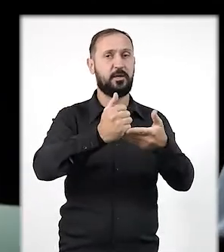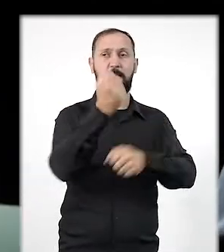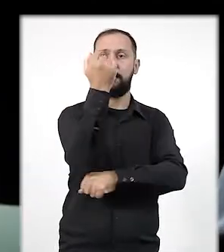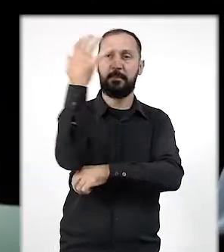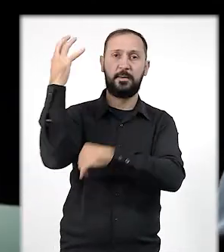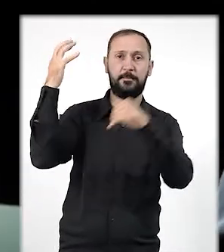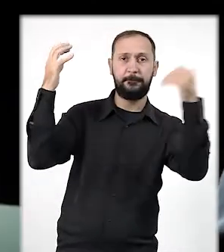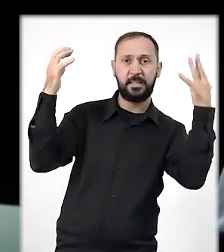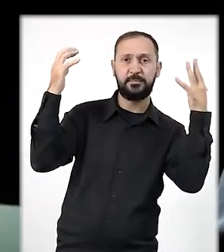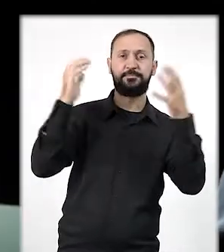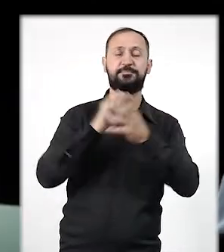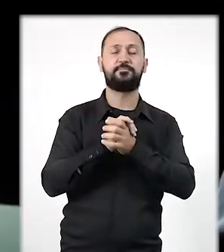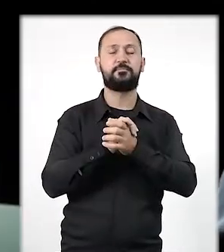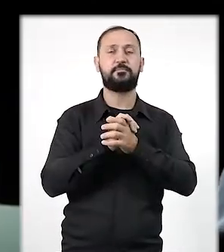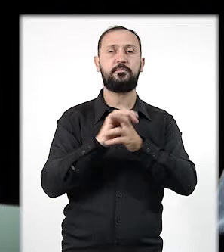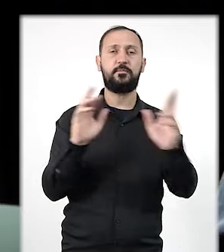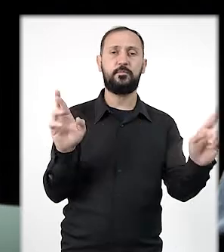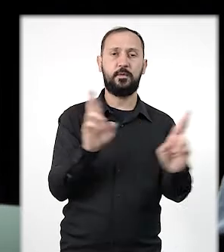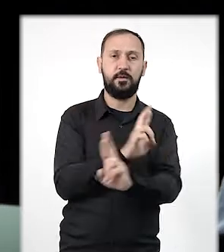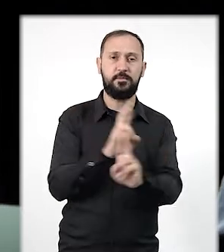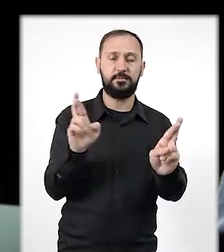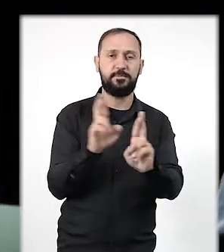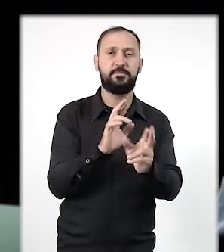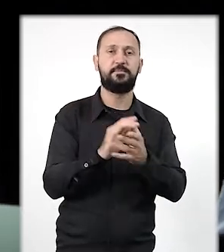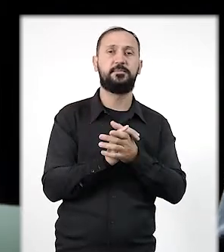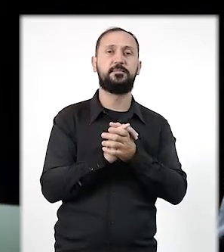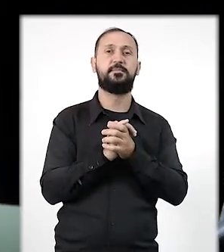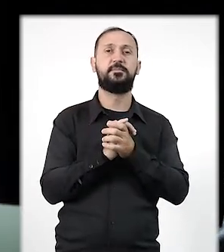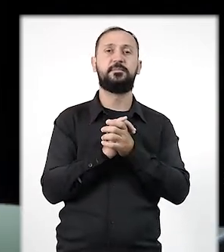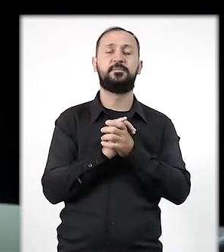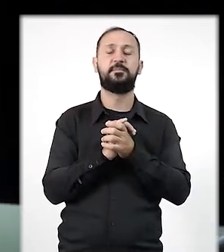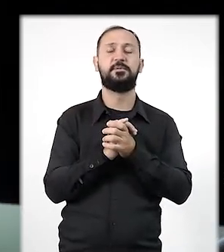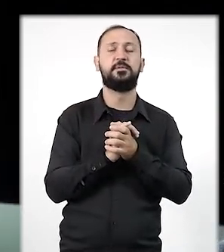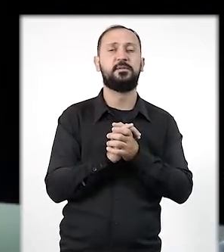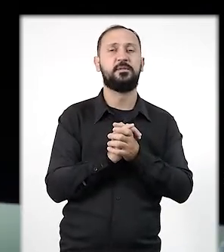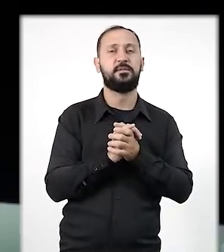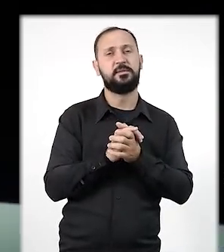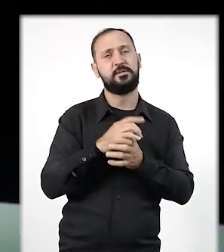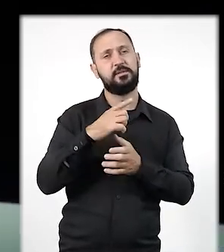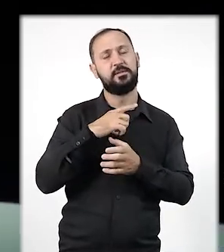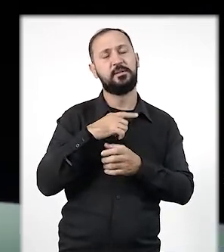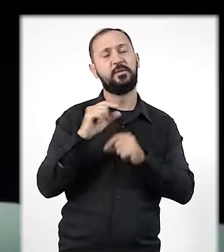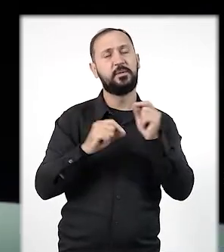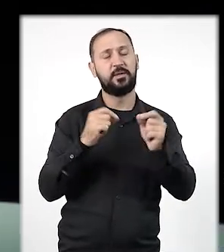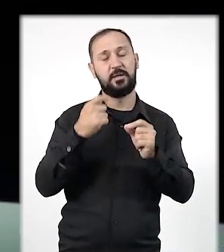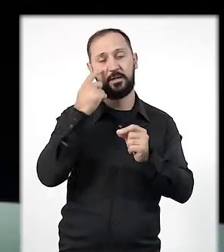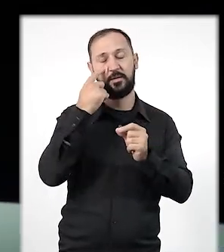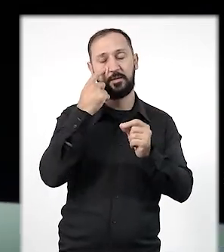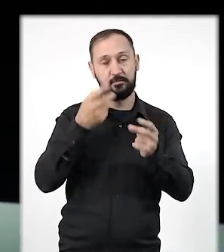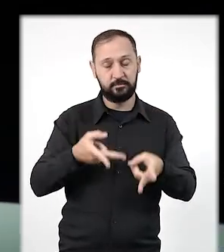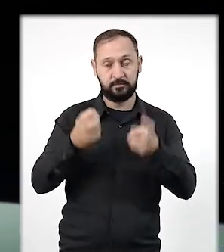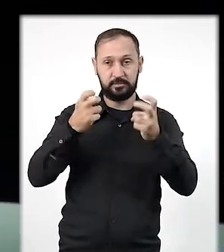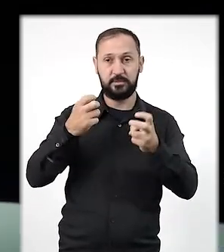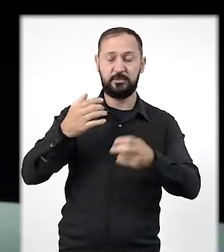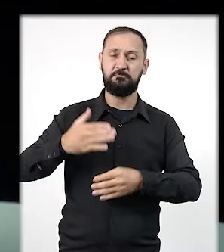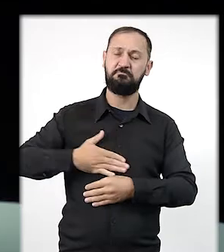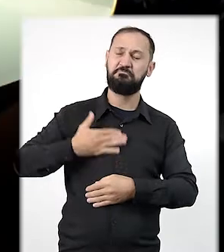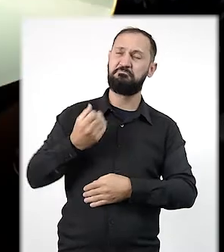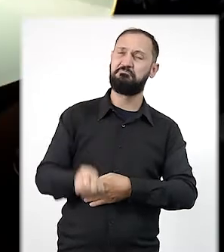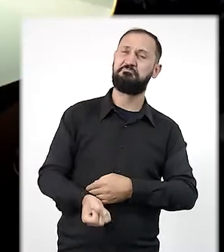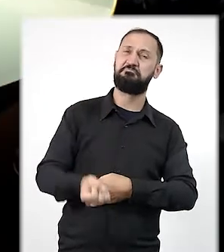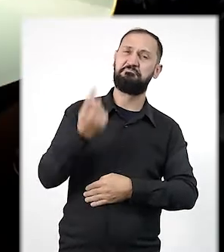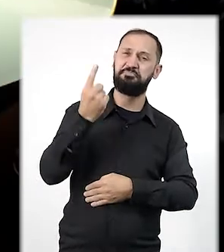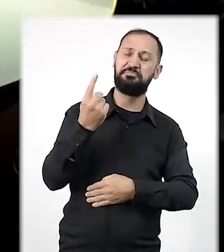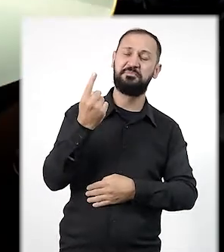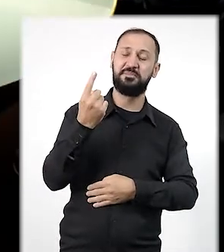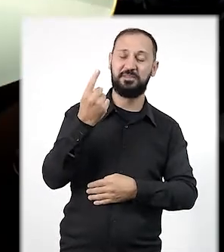você analisou, a correlação entre ele e a alfabetização financeira, acabou passando por uma coisa que eu pessoalmente me surpreendi